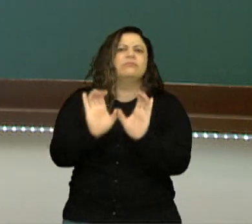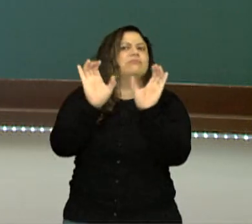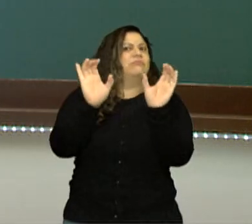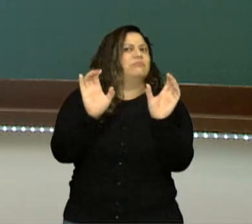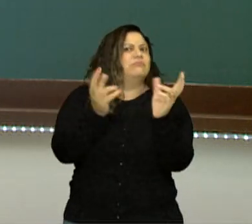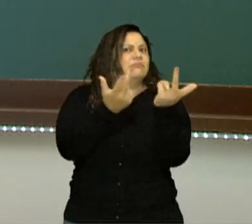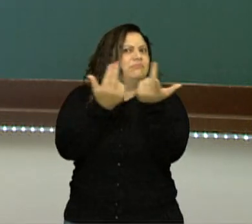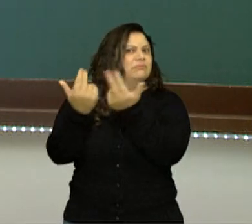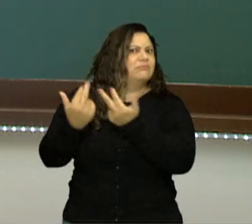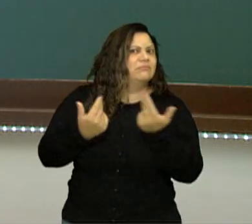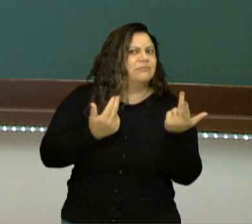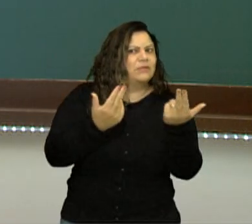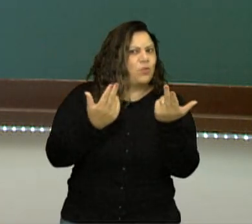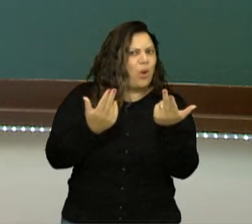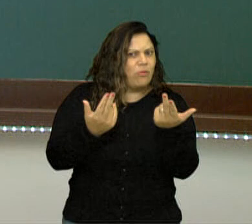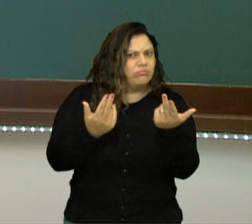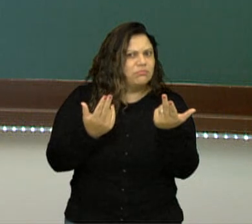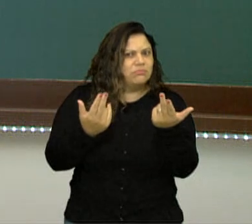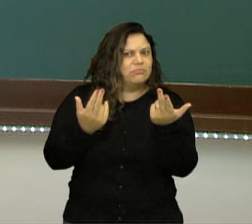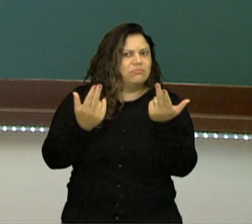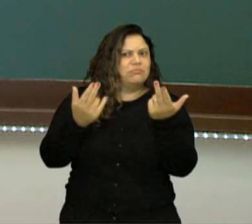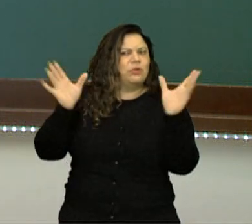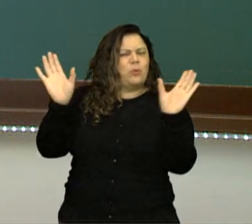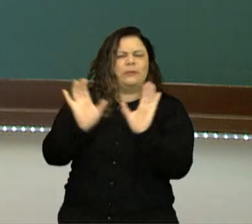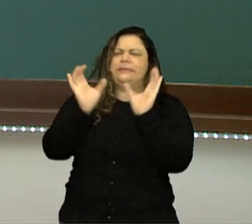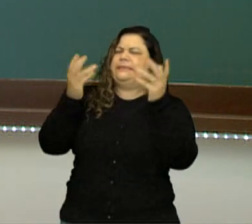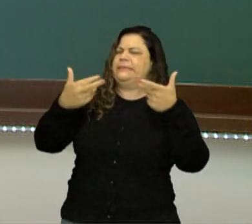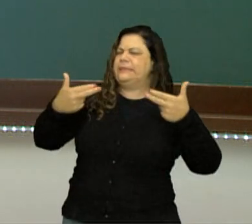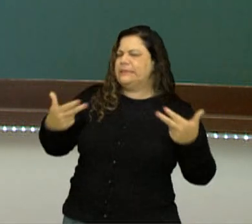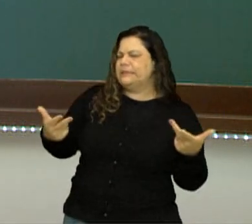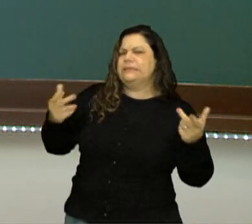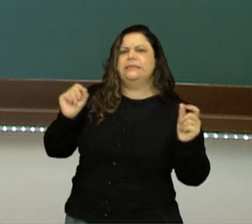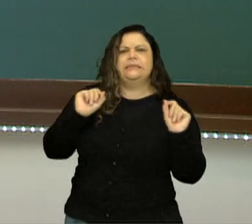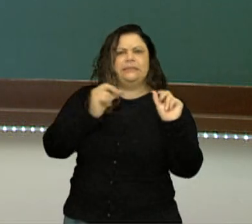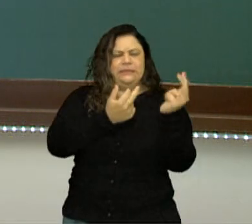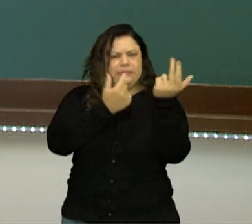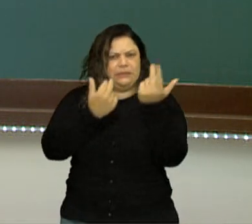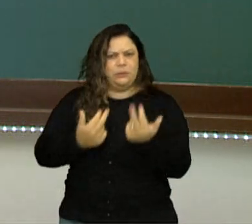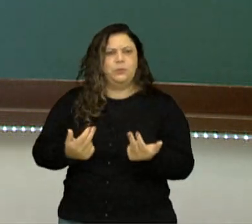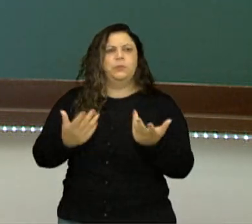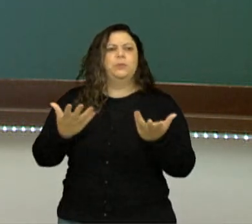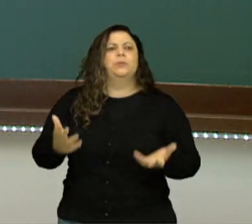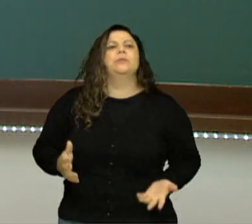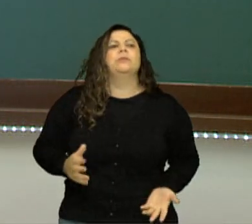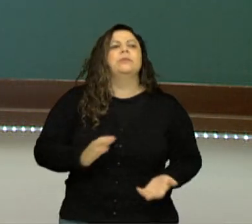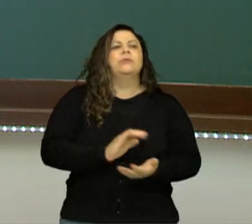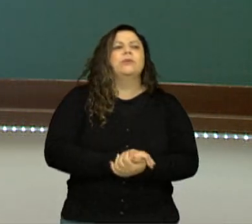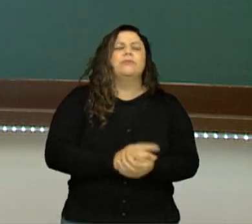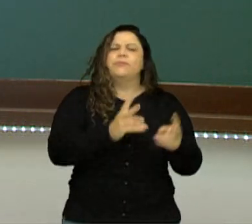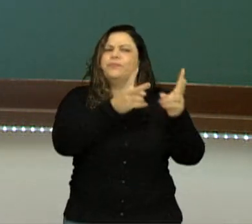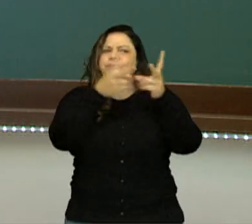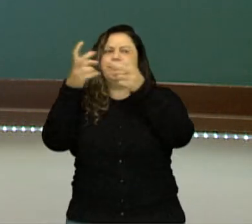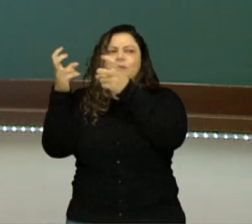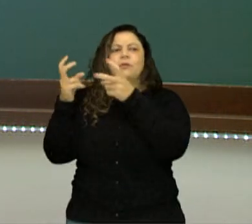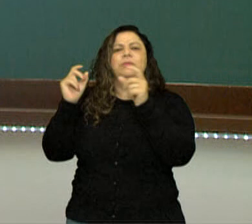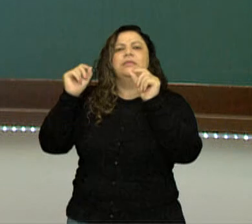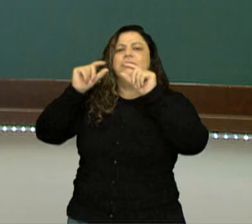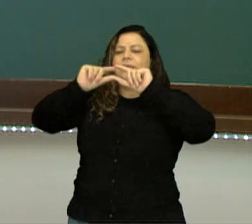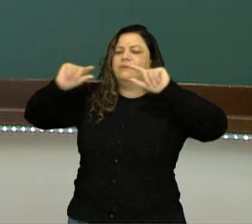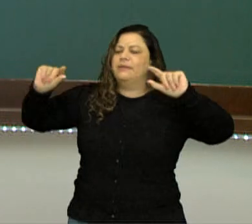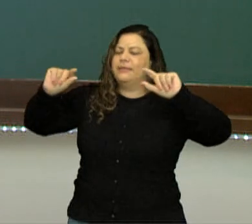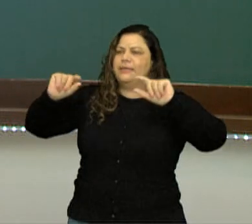mesmos. O sujeito e o objeto vai ser o mesmo, o agente e o paciente também vão ser os mesmos. Observem aqui